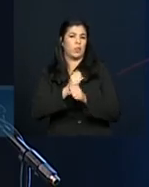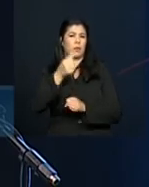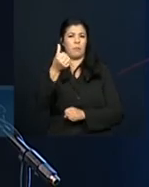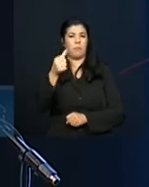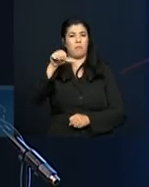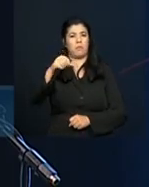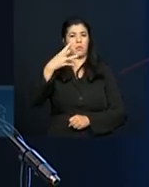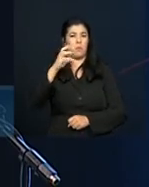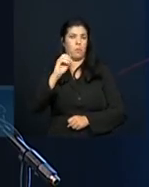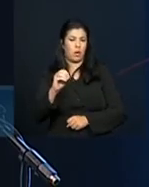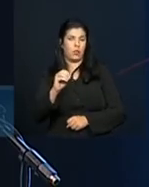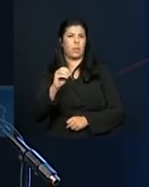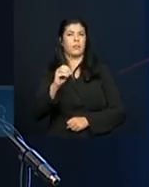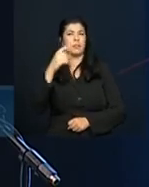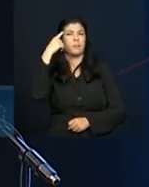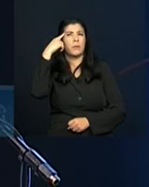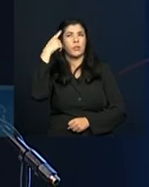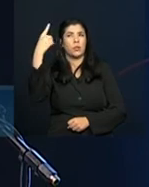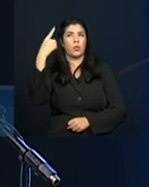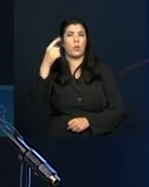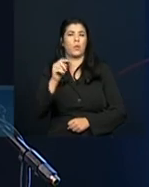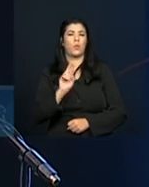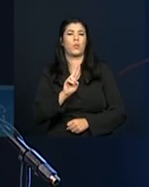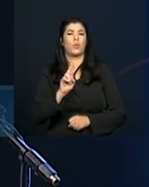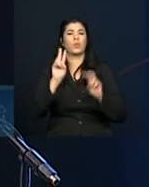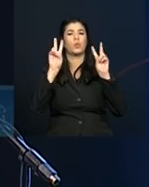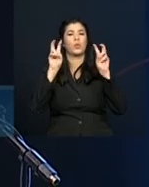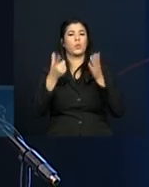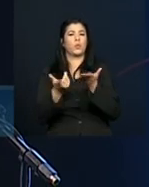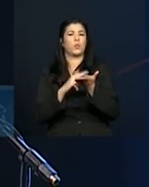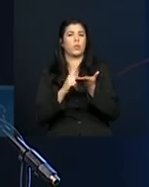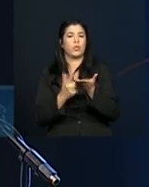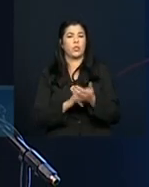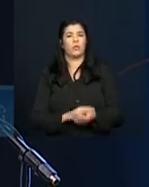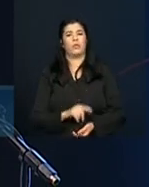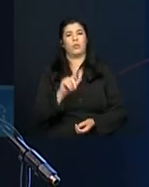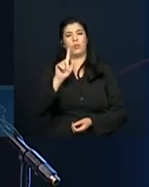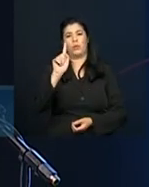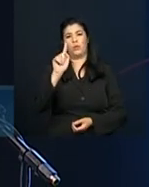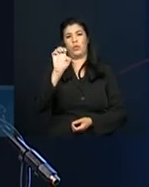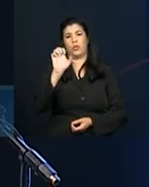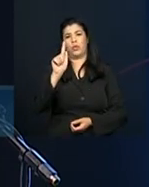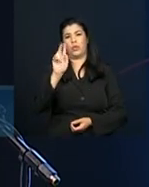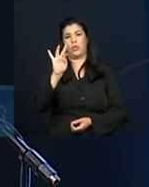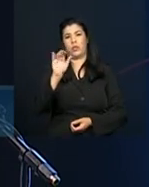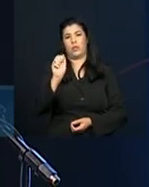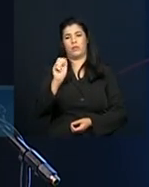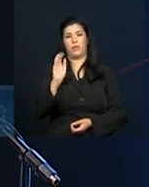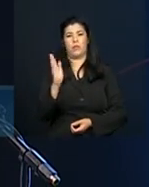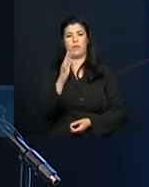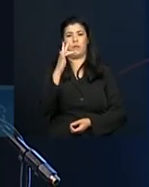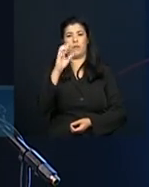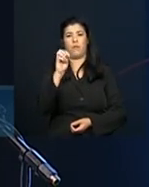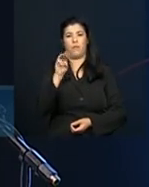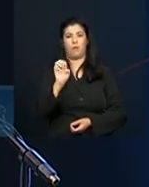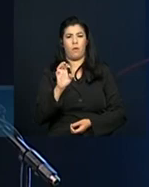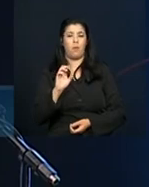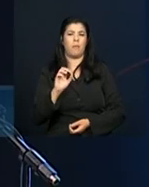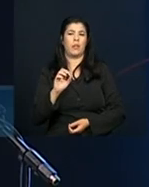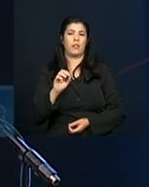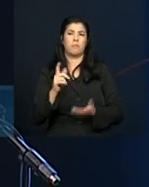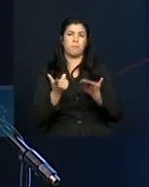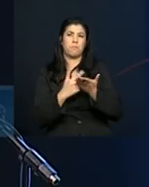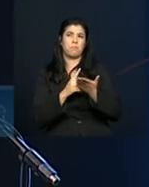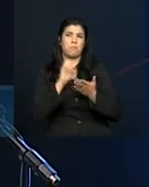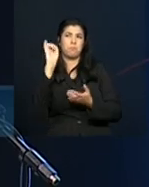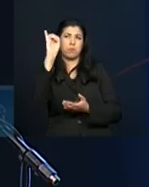seu Geografia da Fome. E a gente, quer dizer, eu acho que a gente tem que tomar muito cuidado com esse seminário, porque eu acho que o